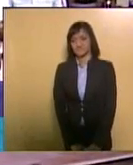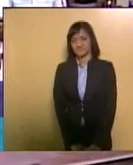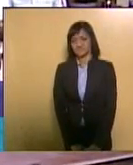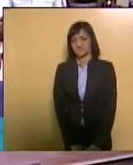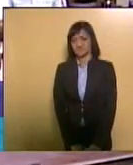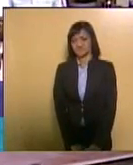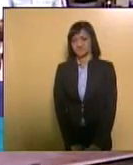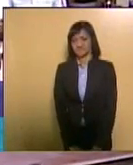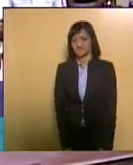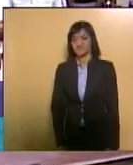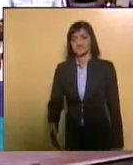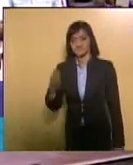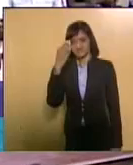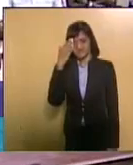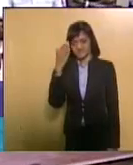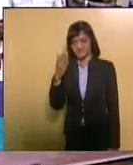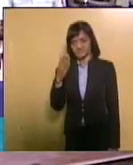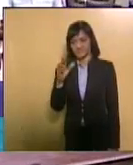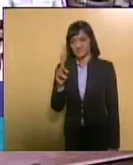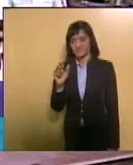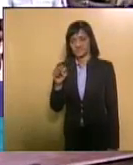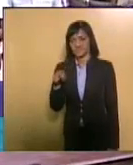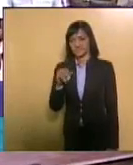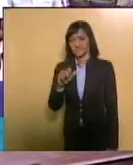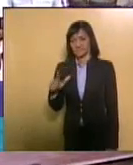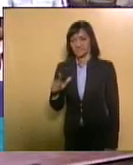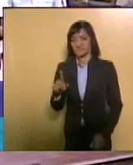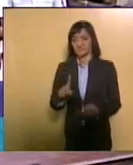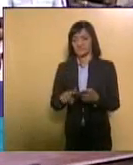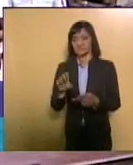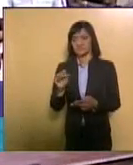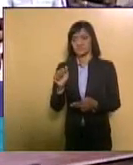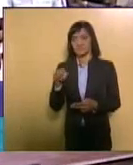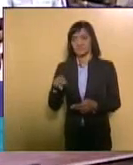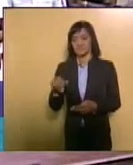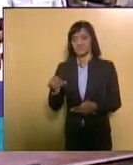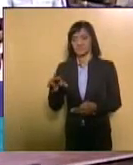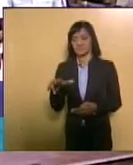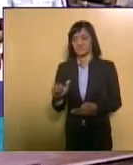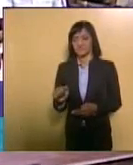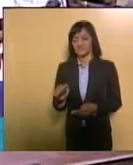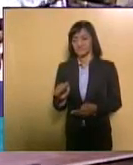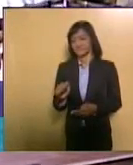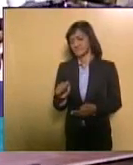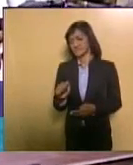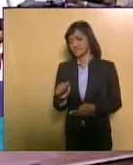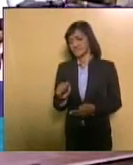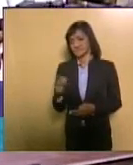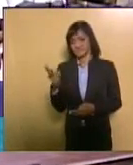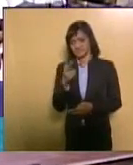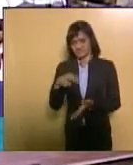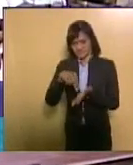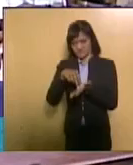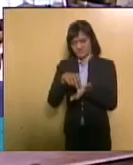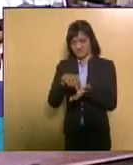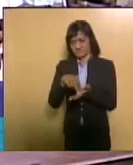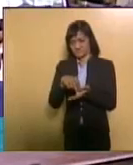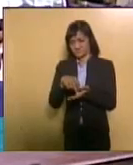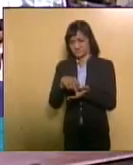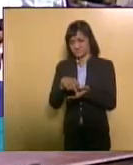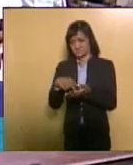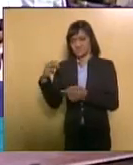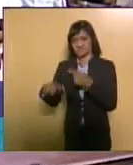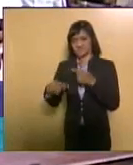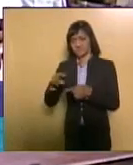Obrigado Daniel e Samira eh nós vamos eu peço que vocês vão ficar em pé nas respostas no